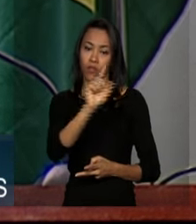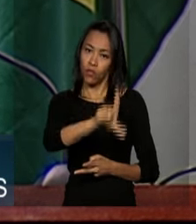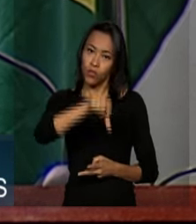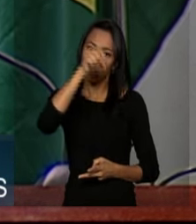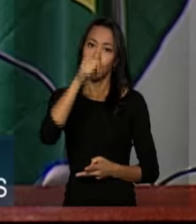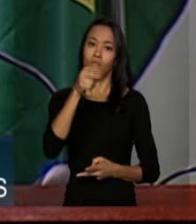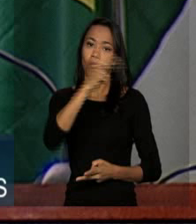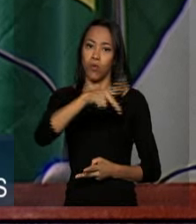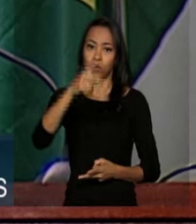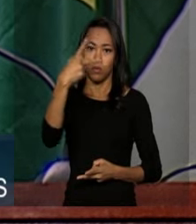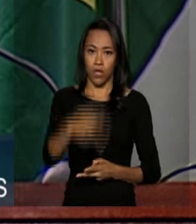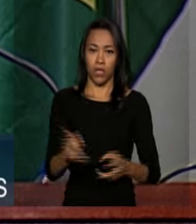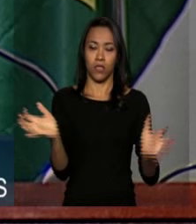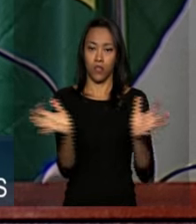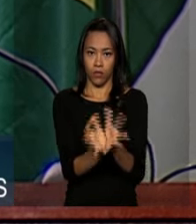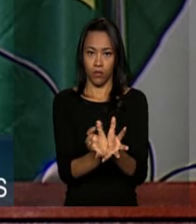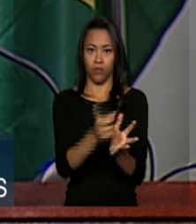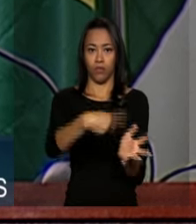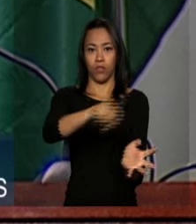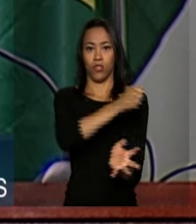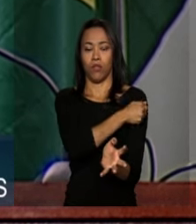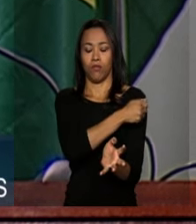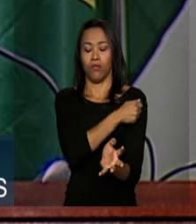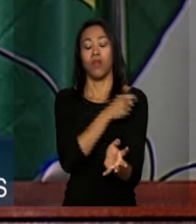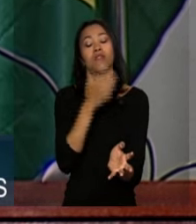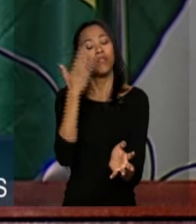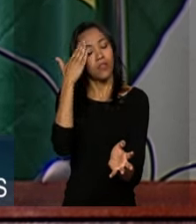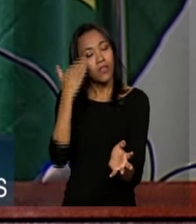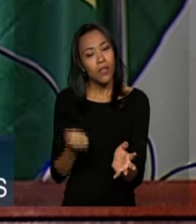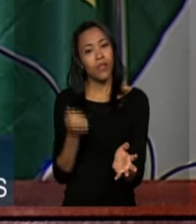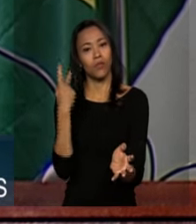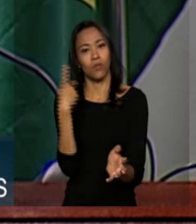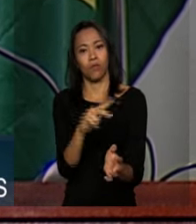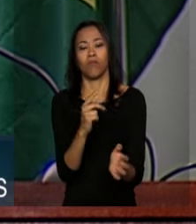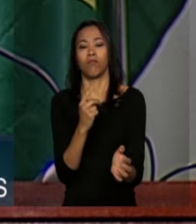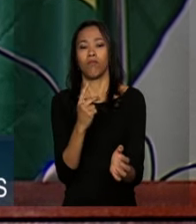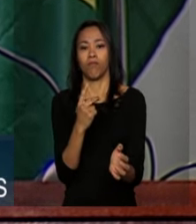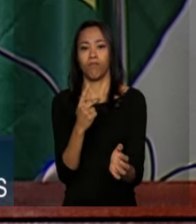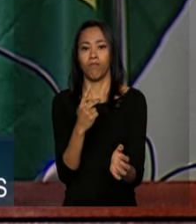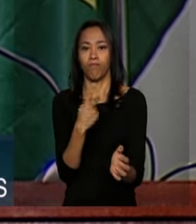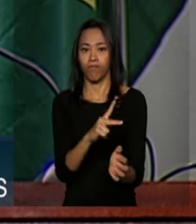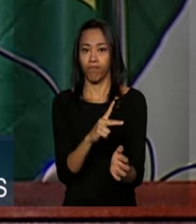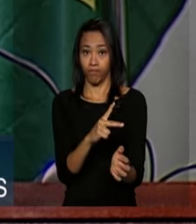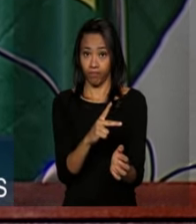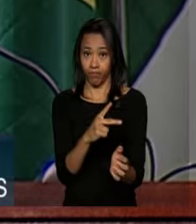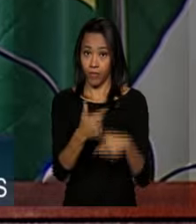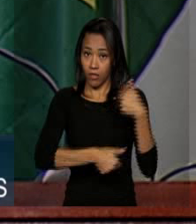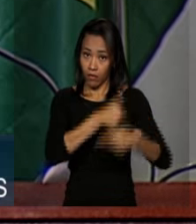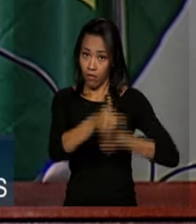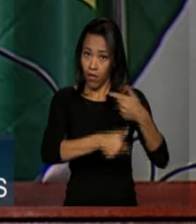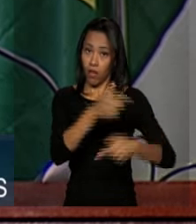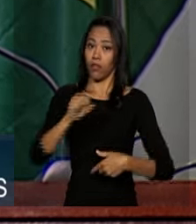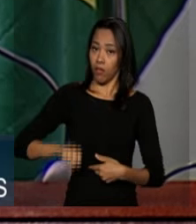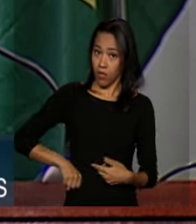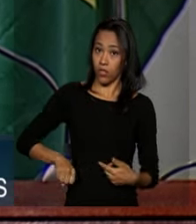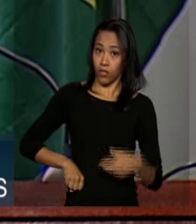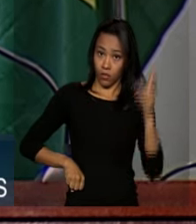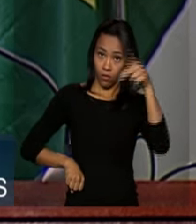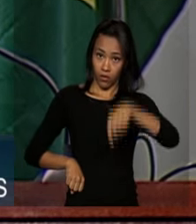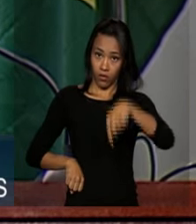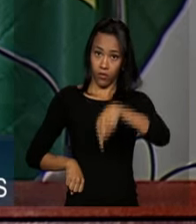turma. Sei da trajetória exemplar do embaixador Graça Lima nesta